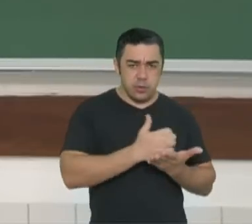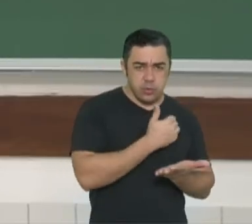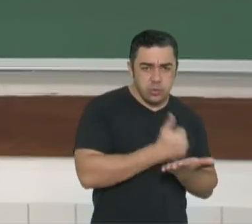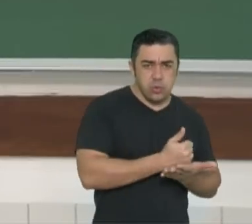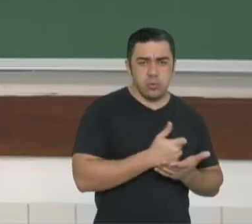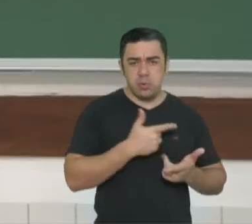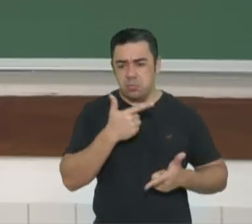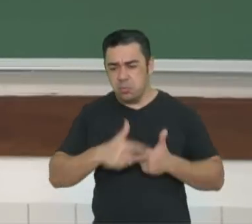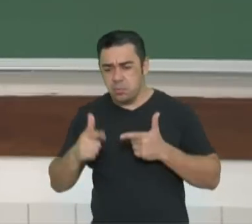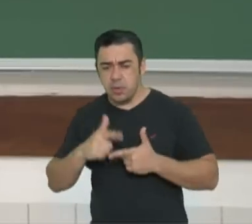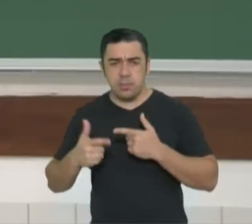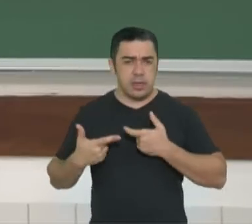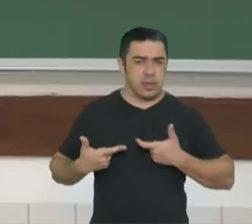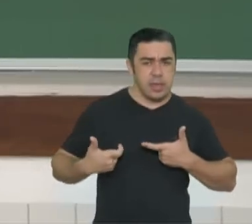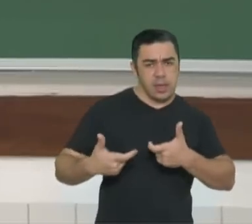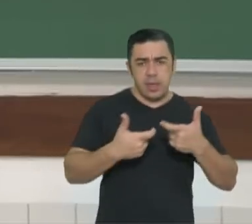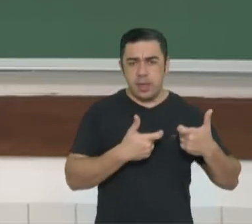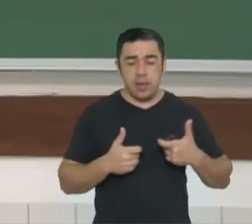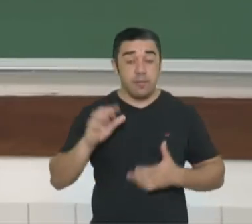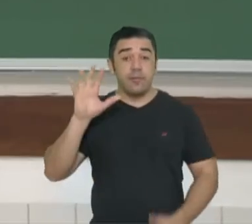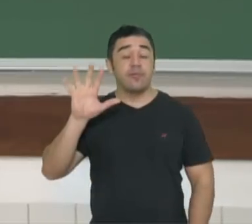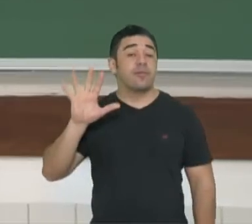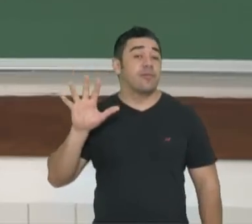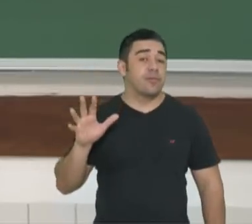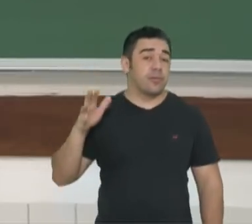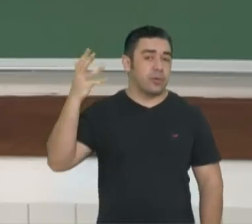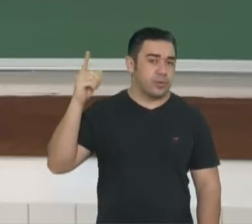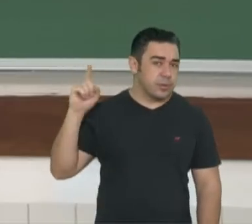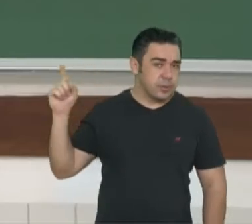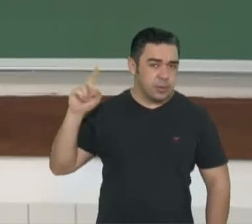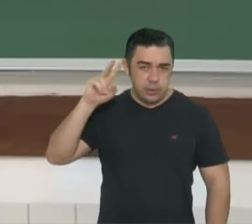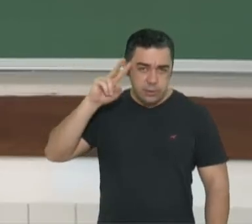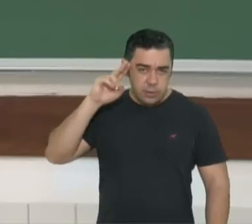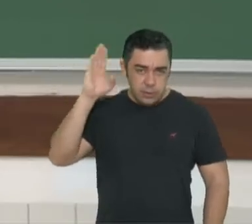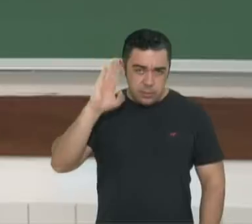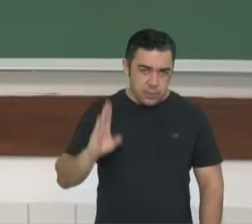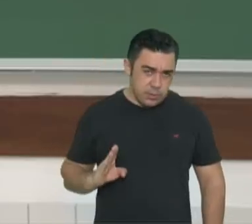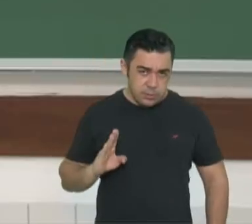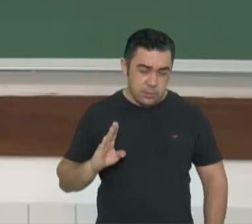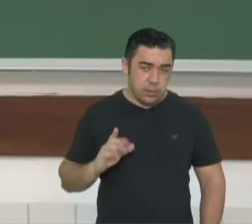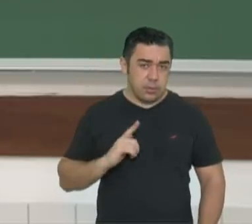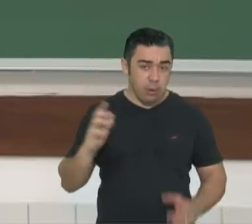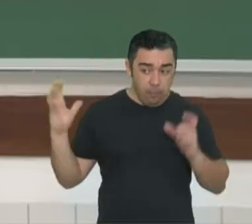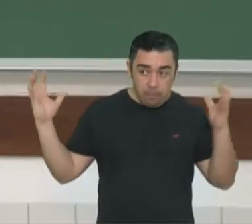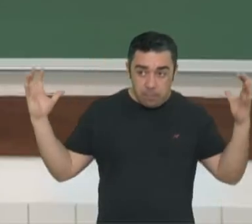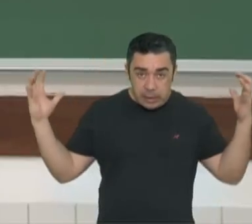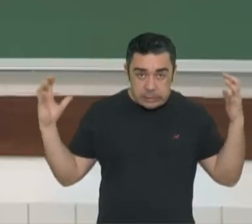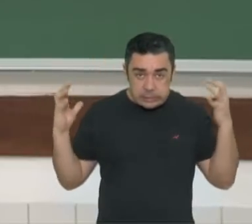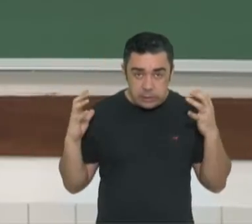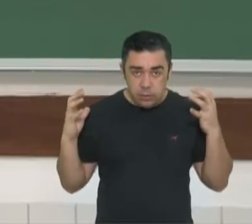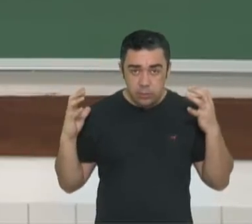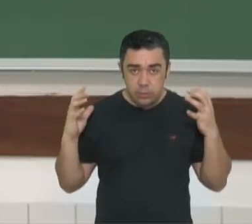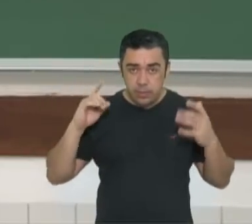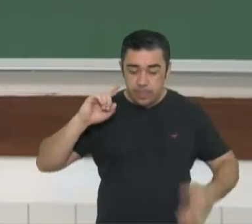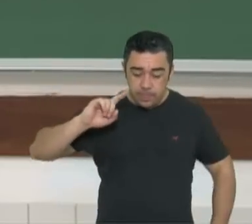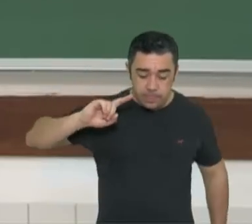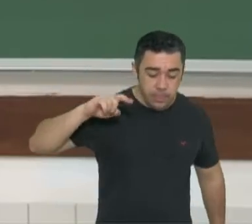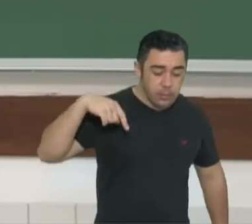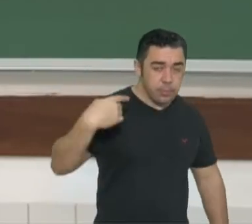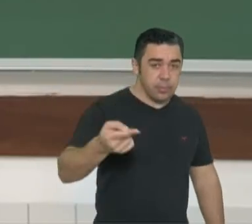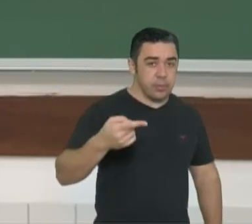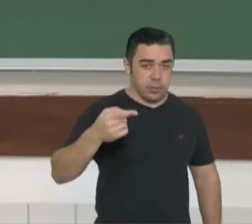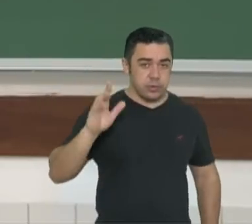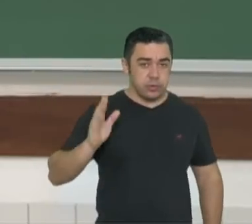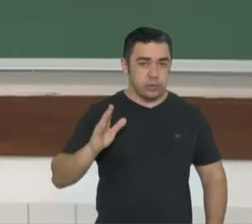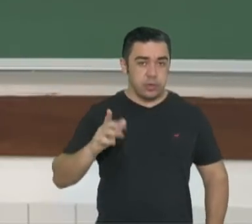guerra civil, o que vai acontecer na história do Brasil? Um momento muito tenso. Logo após, nos dias